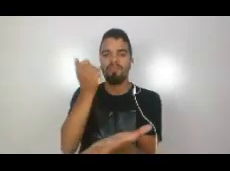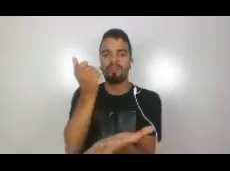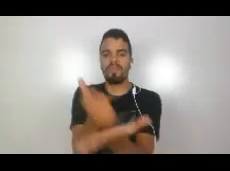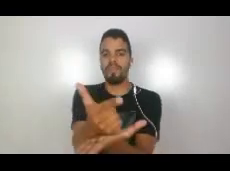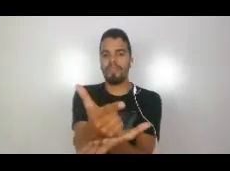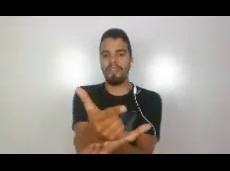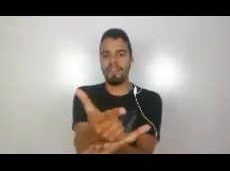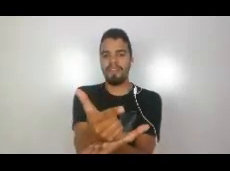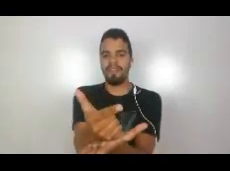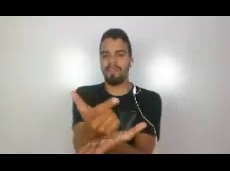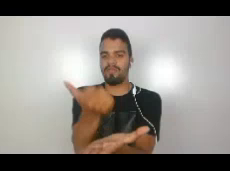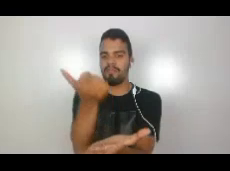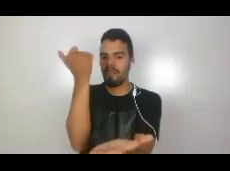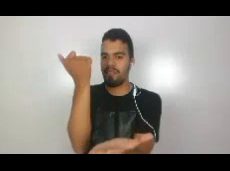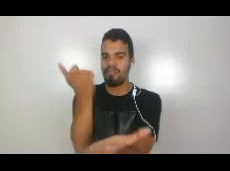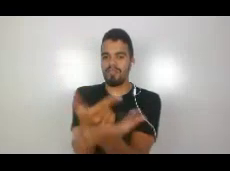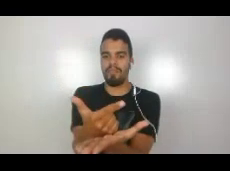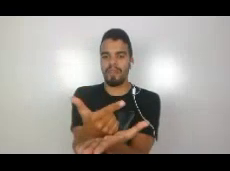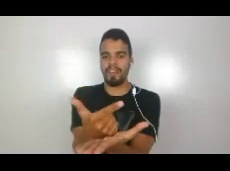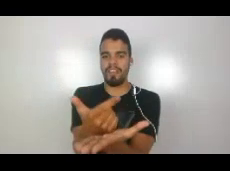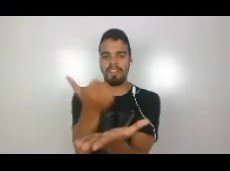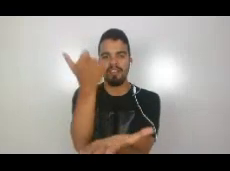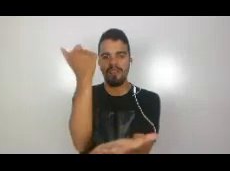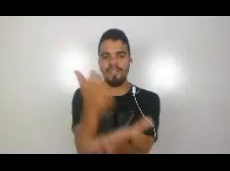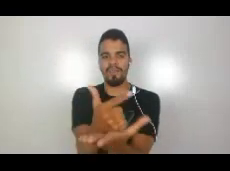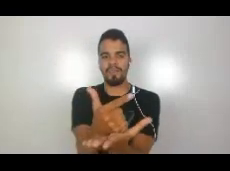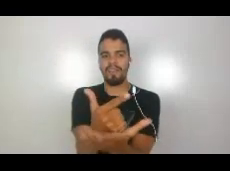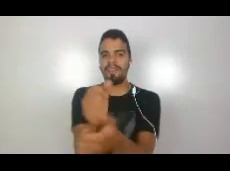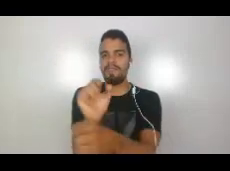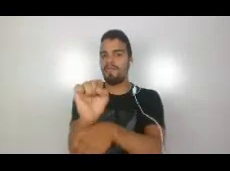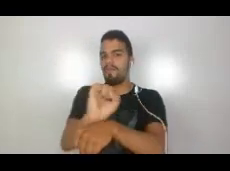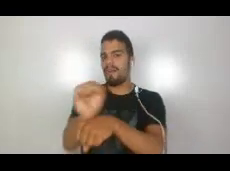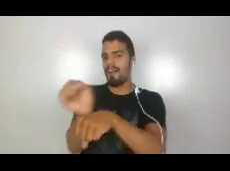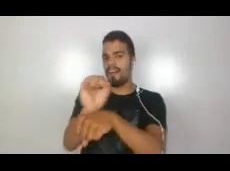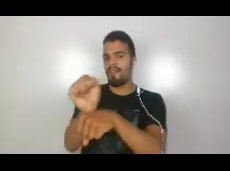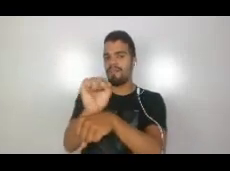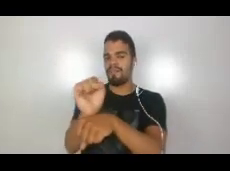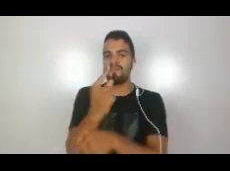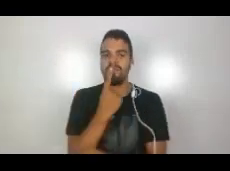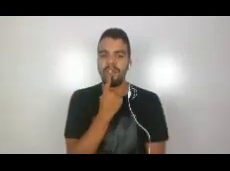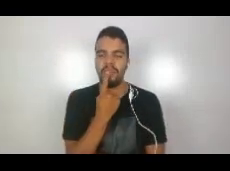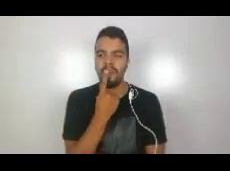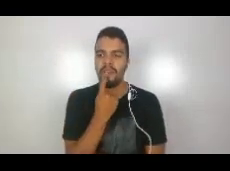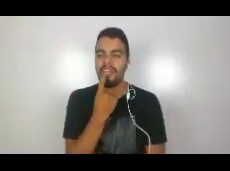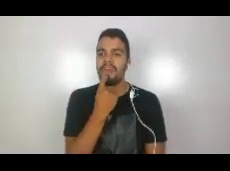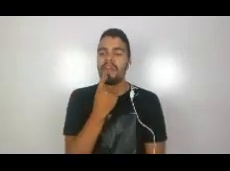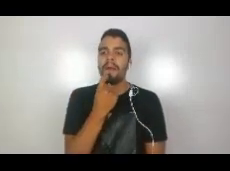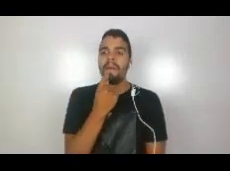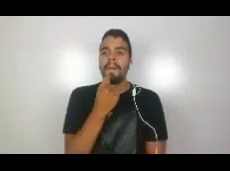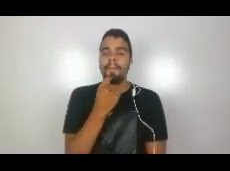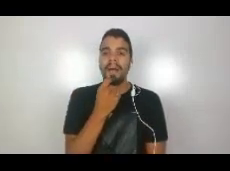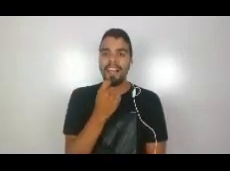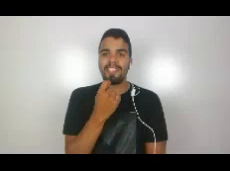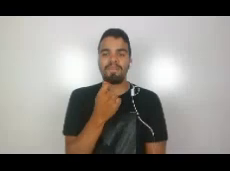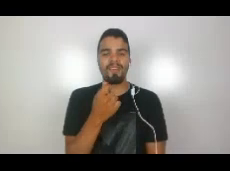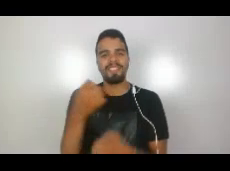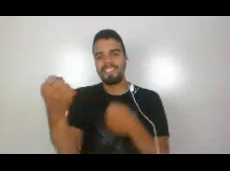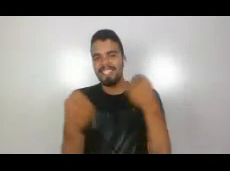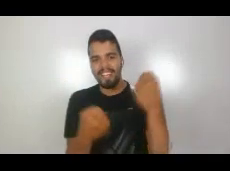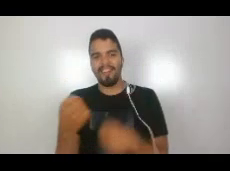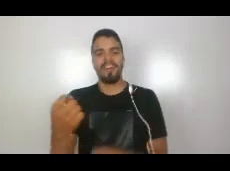Eu comprei, ao comprar, ó, comprei um carro vermelho.